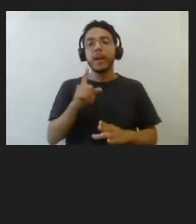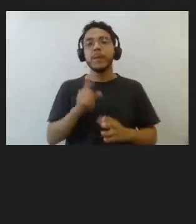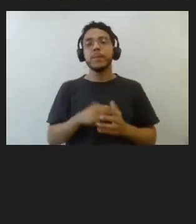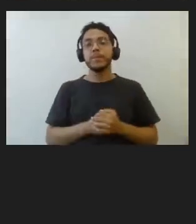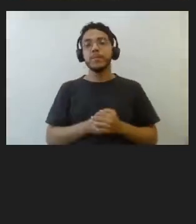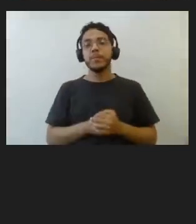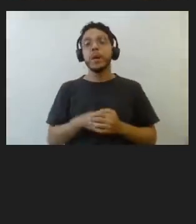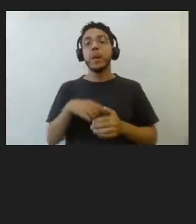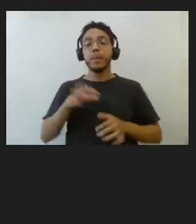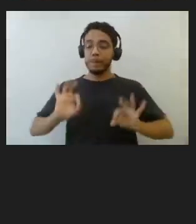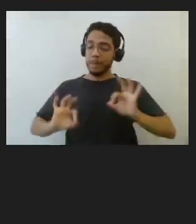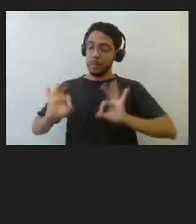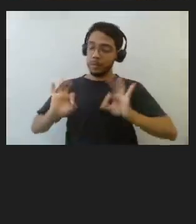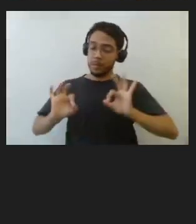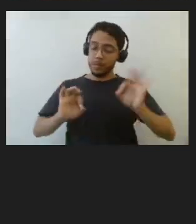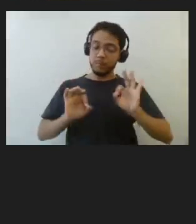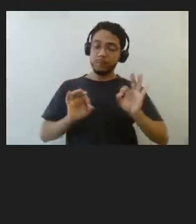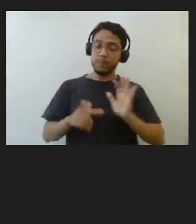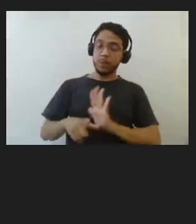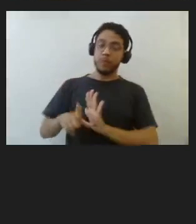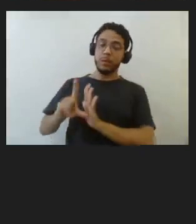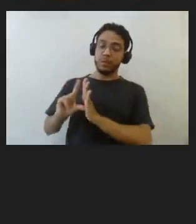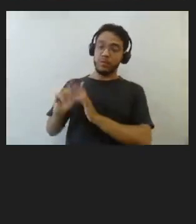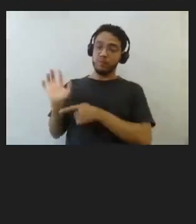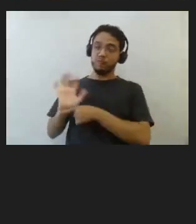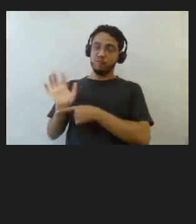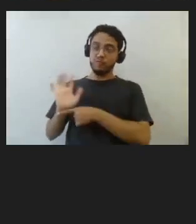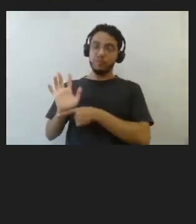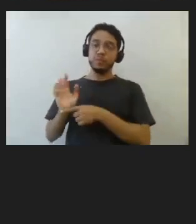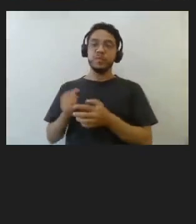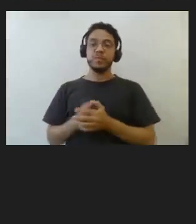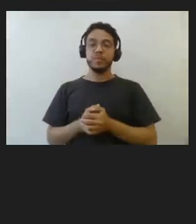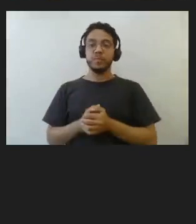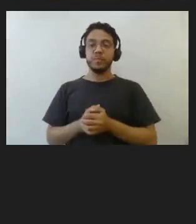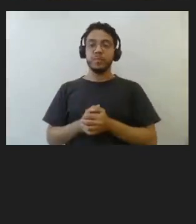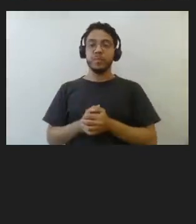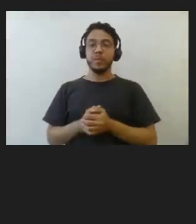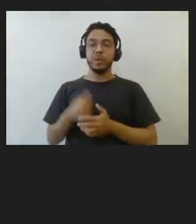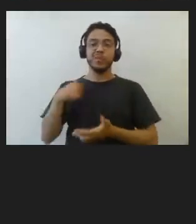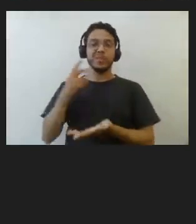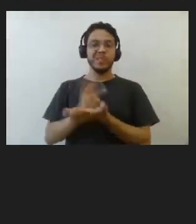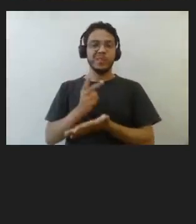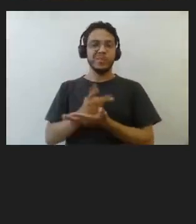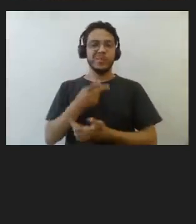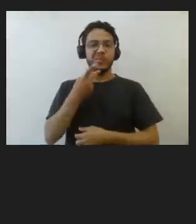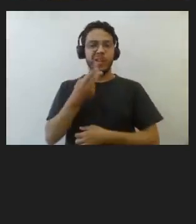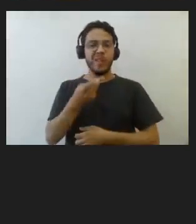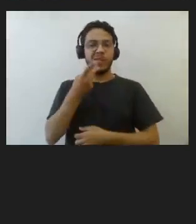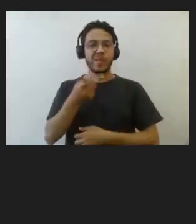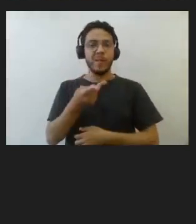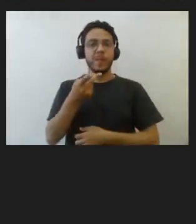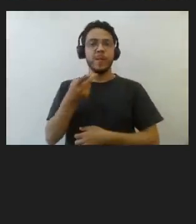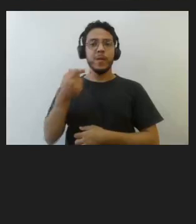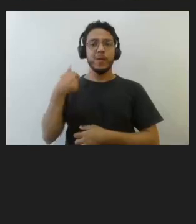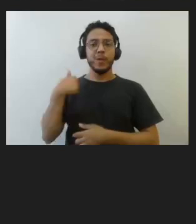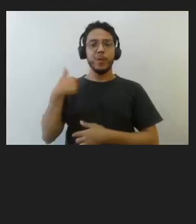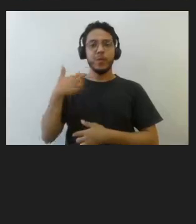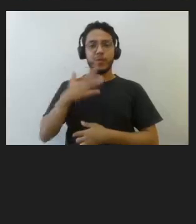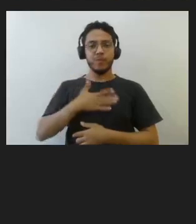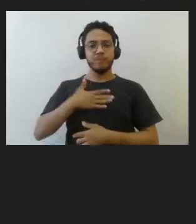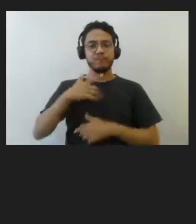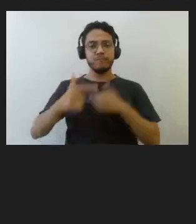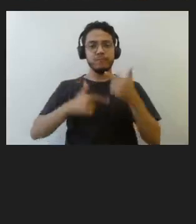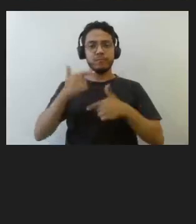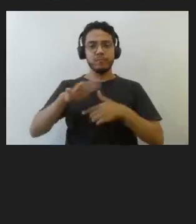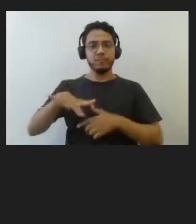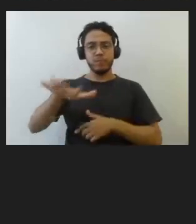o planejamento antes da produção propriamente dita, porque é o que eu sempre digo quando eu trabalho com